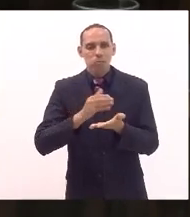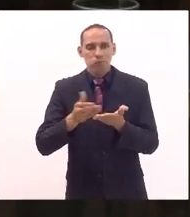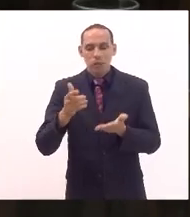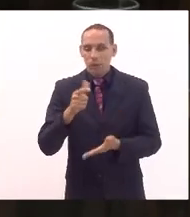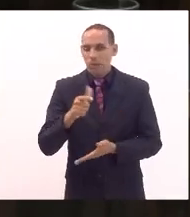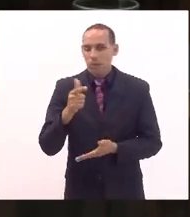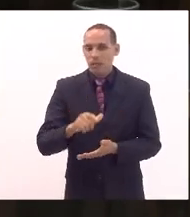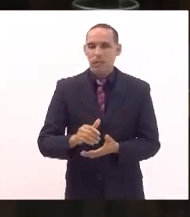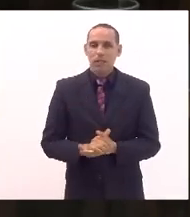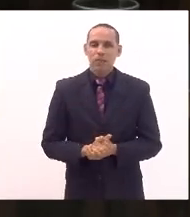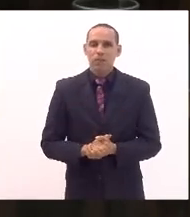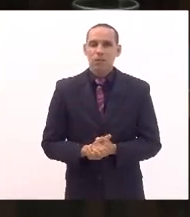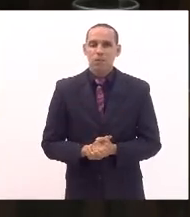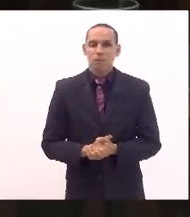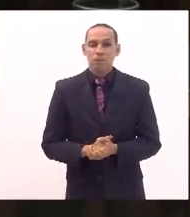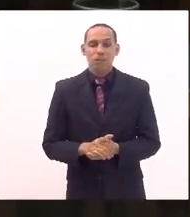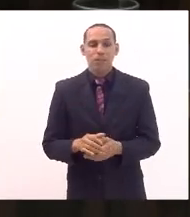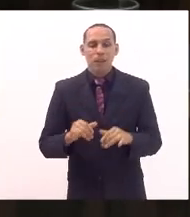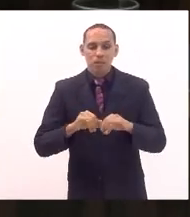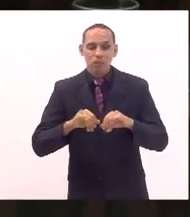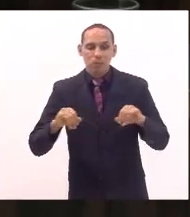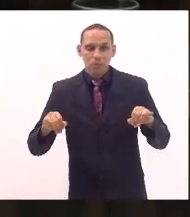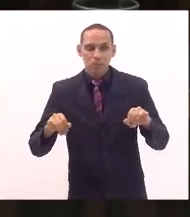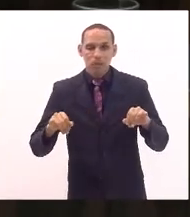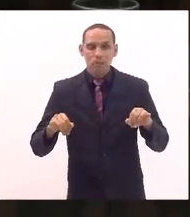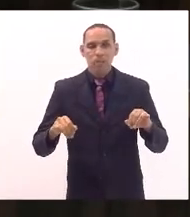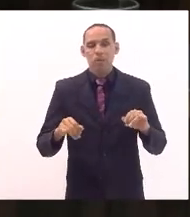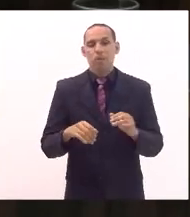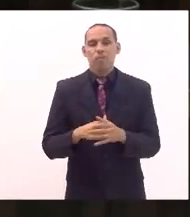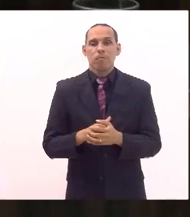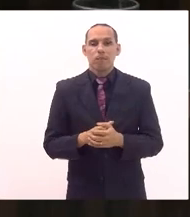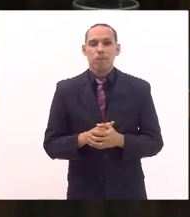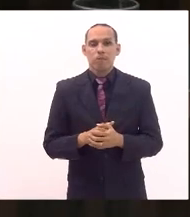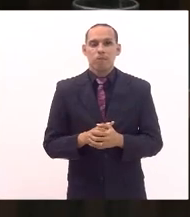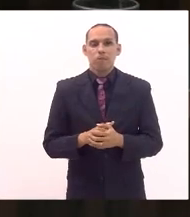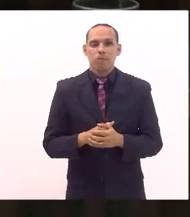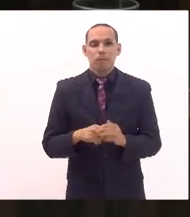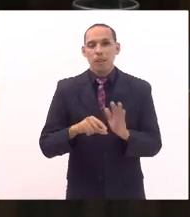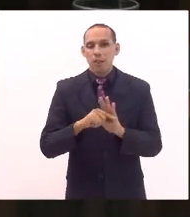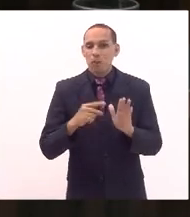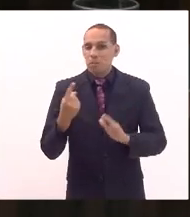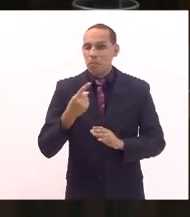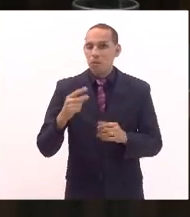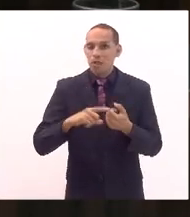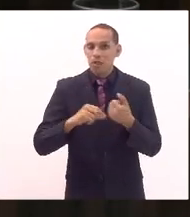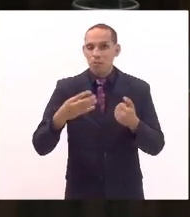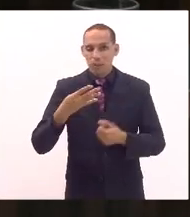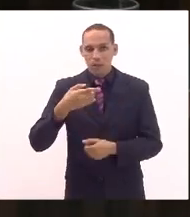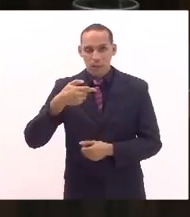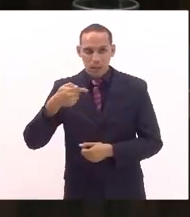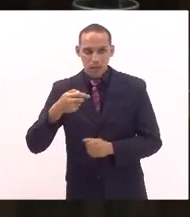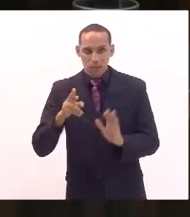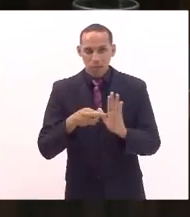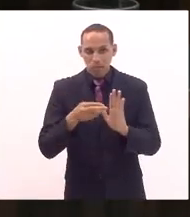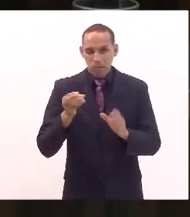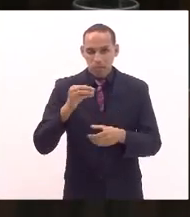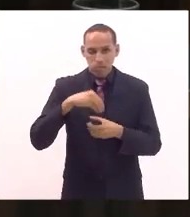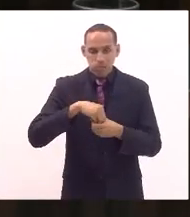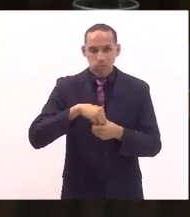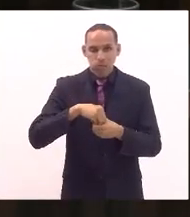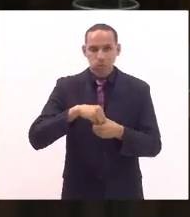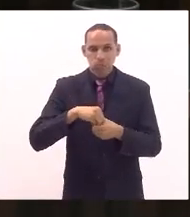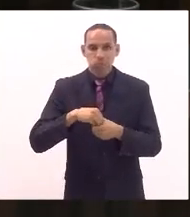o anuncio incluido na hora do dia de acordo com o inciso 1º do artigo 47 do Regimento Interno em transações de